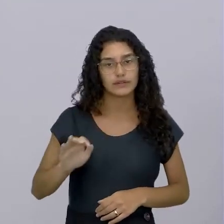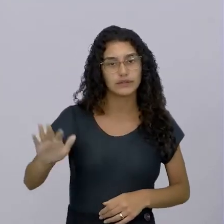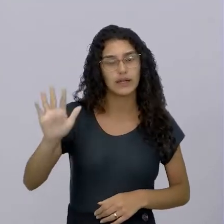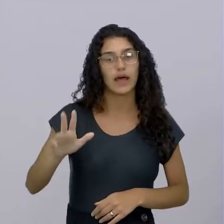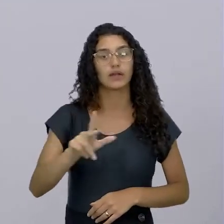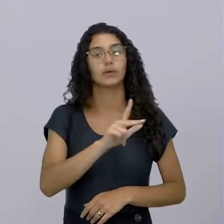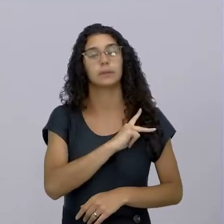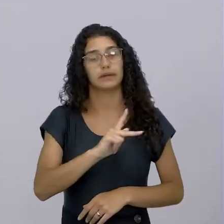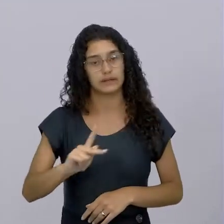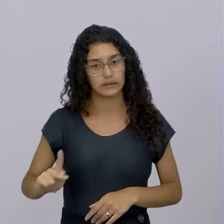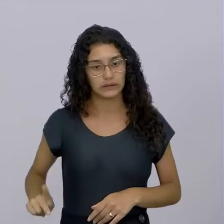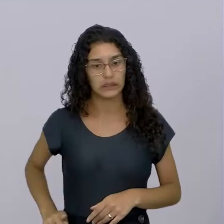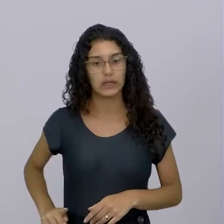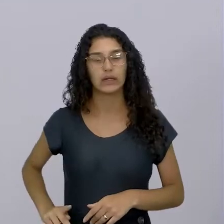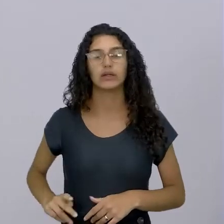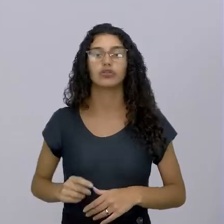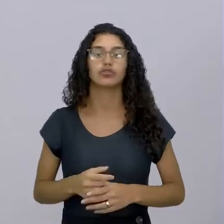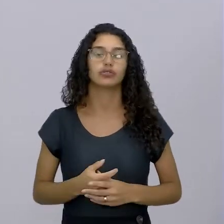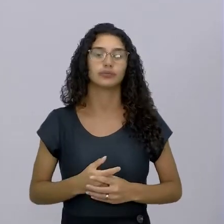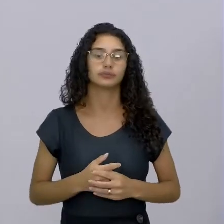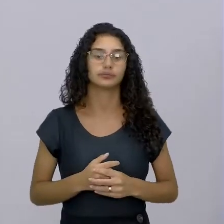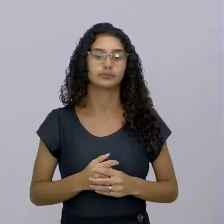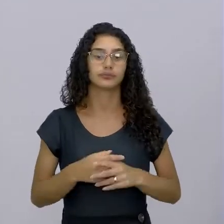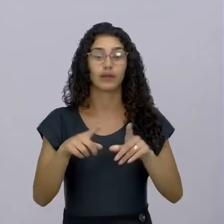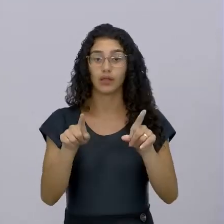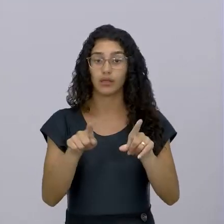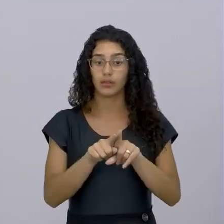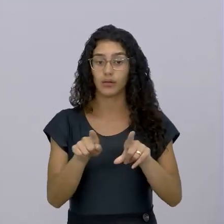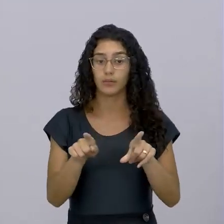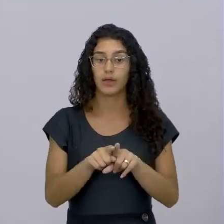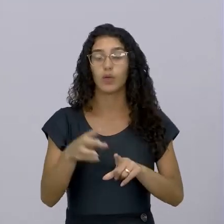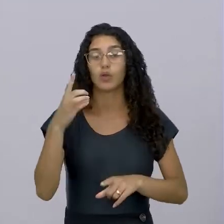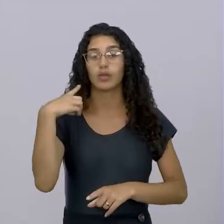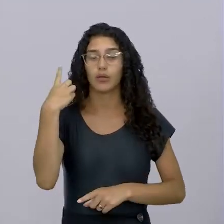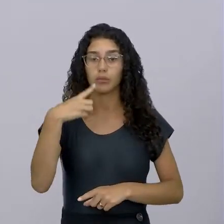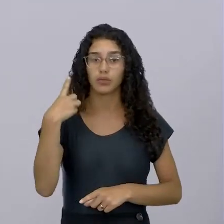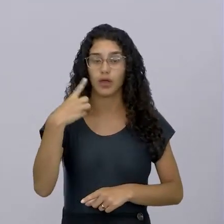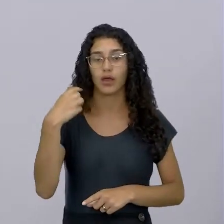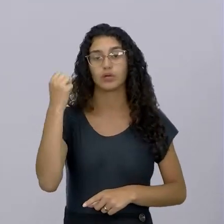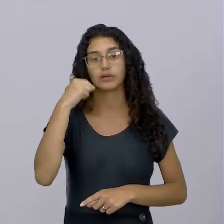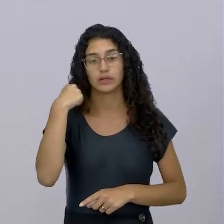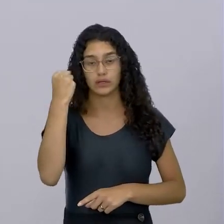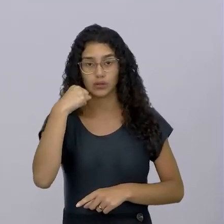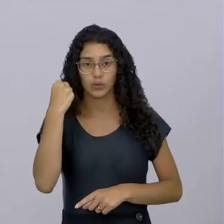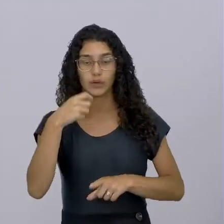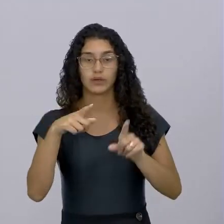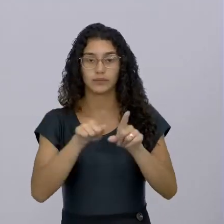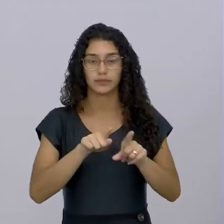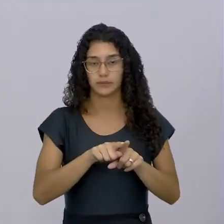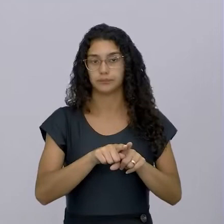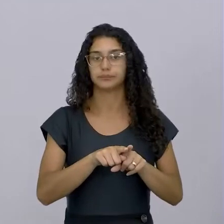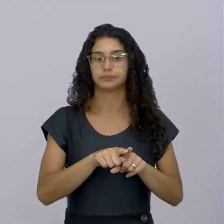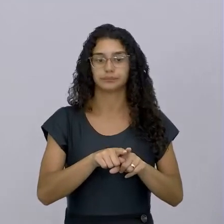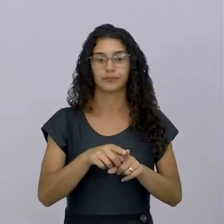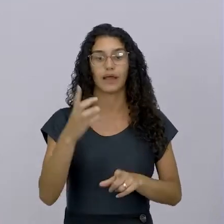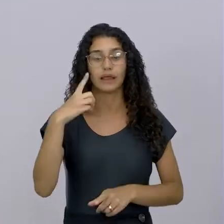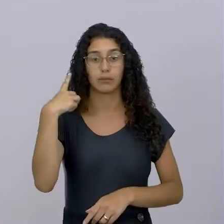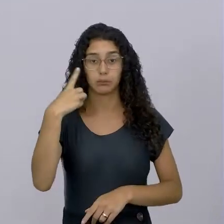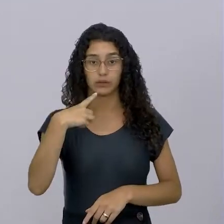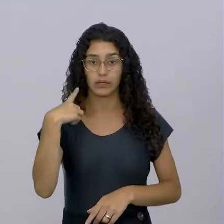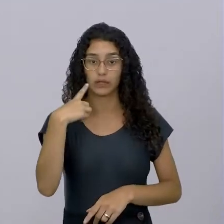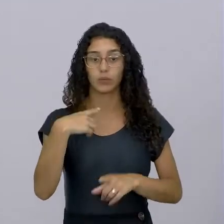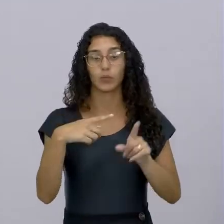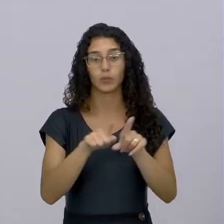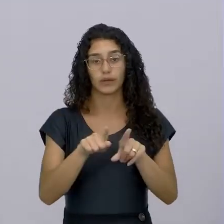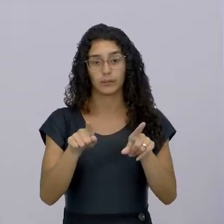o presidente da República e também os deputados, senadores, principalmente, né, deputados